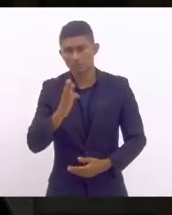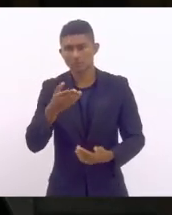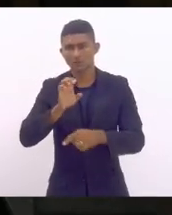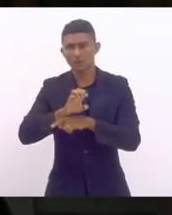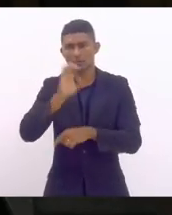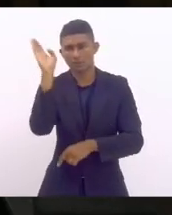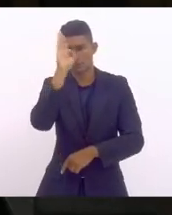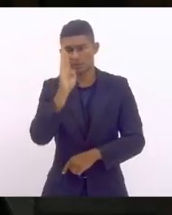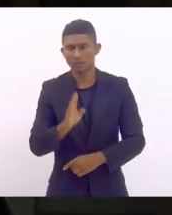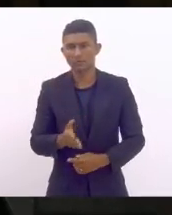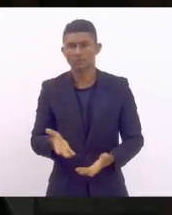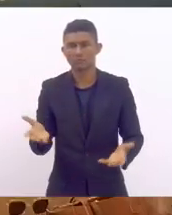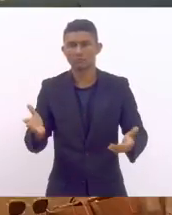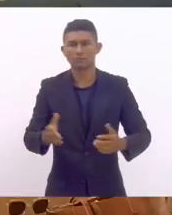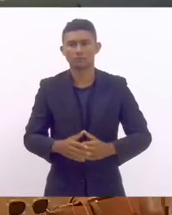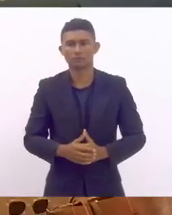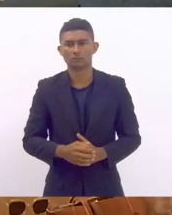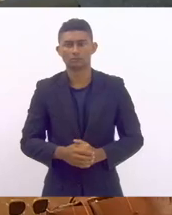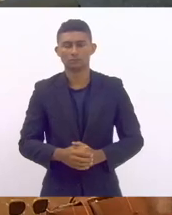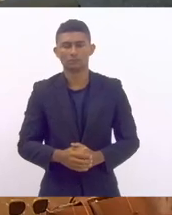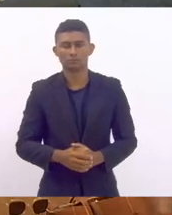e popular E aí